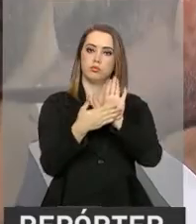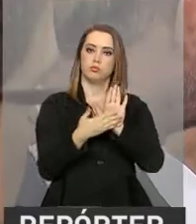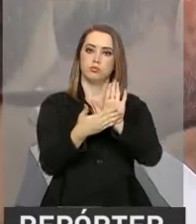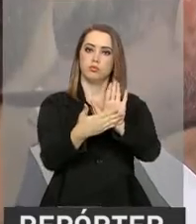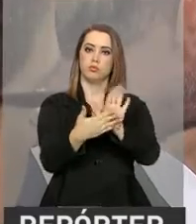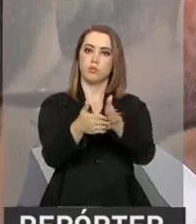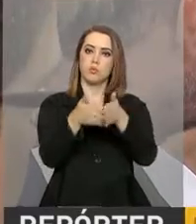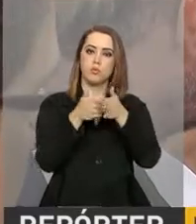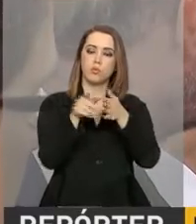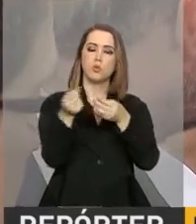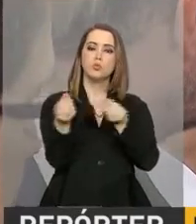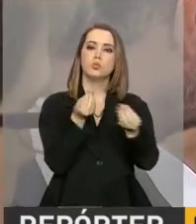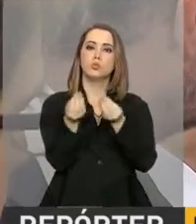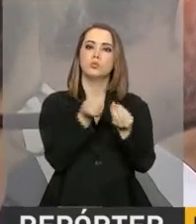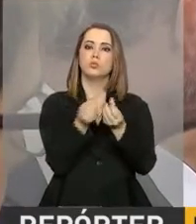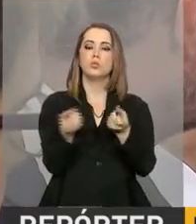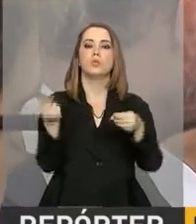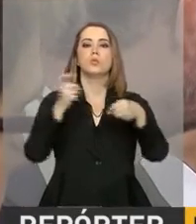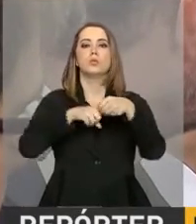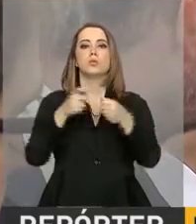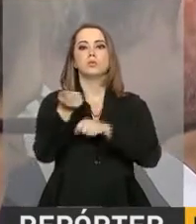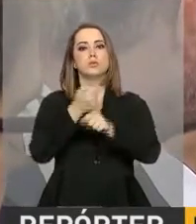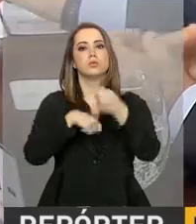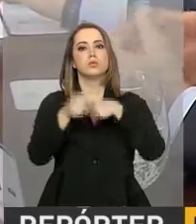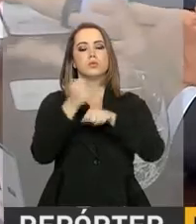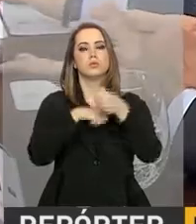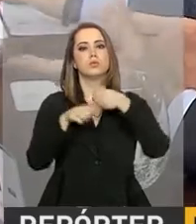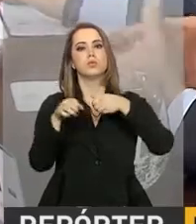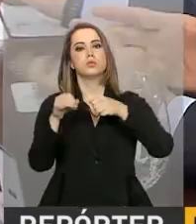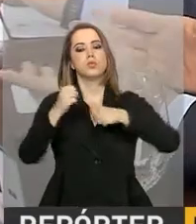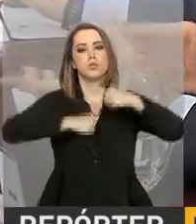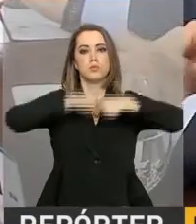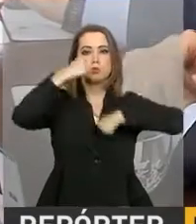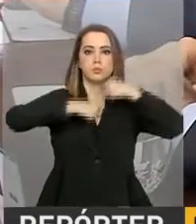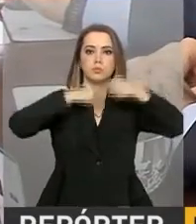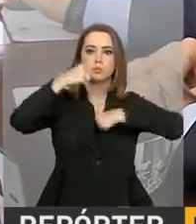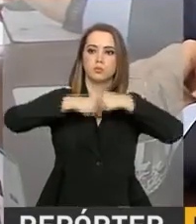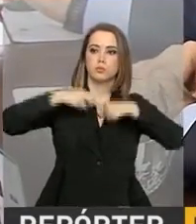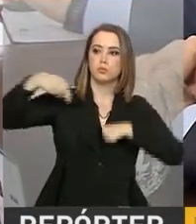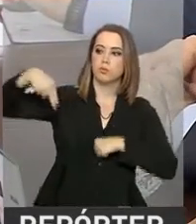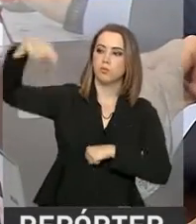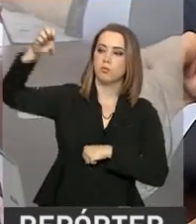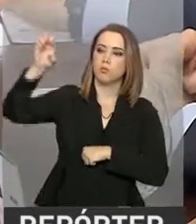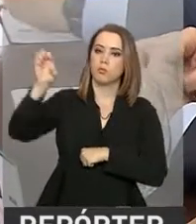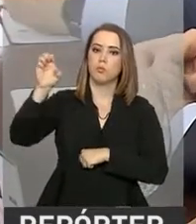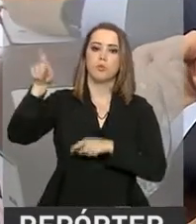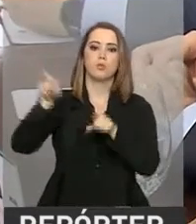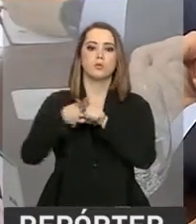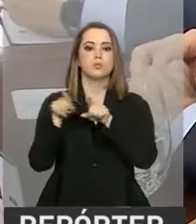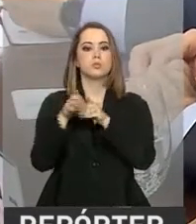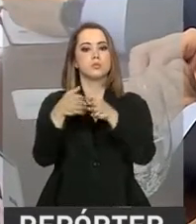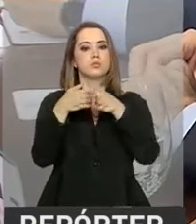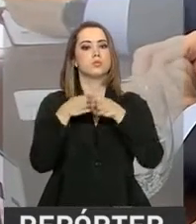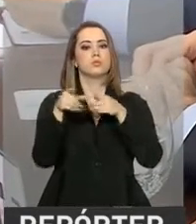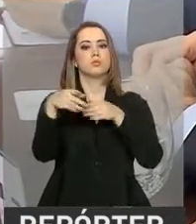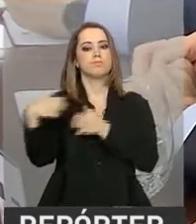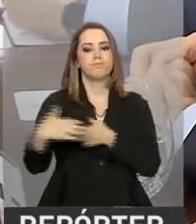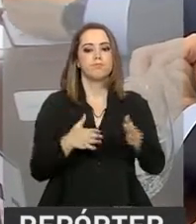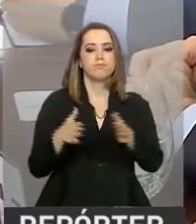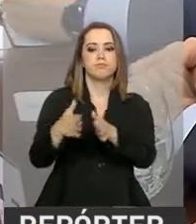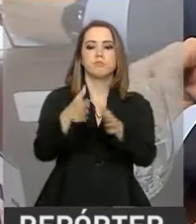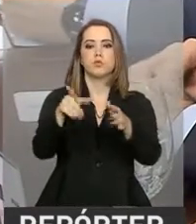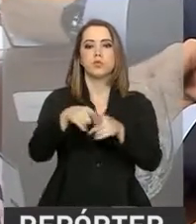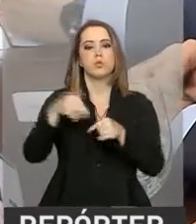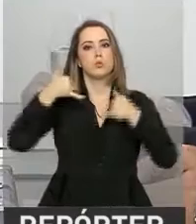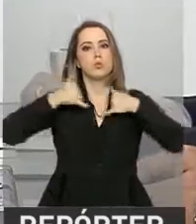a retomada do crescimento das indústrias do Nordeste. Eles pediram investimentos em infraestrutura como rodovias, energia